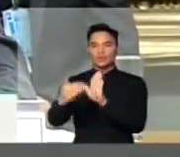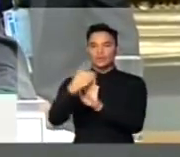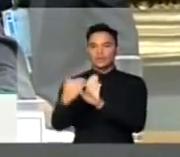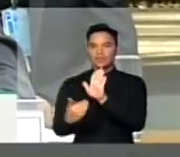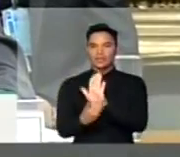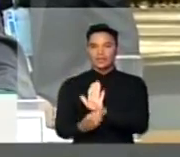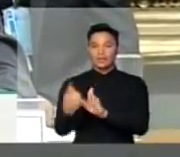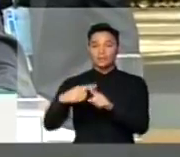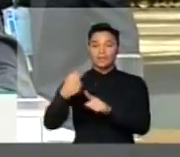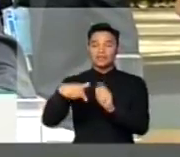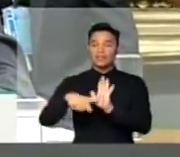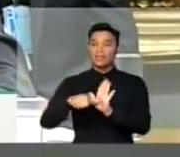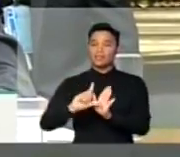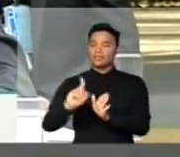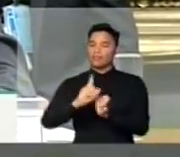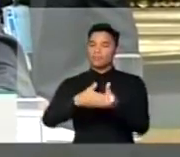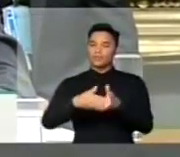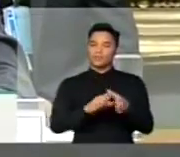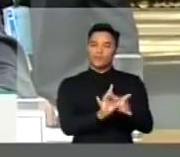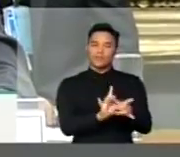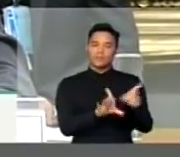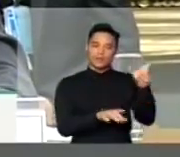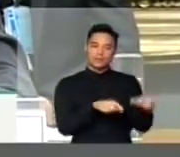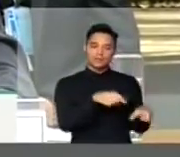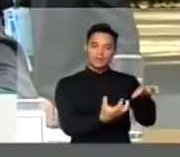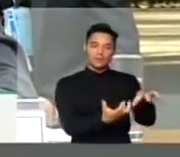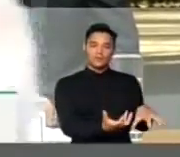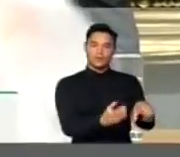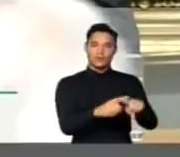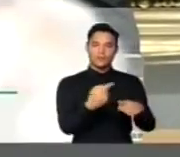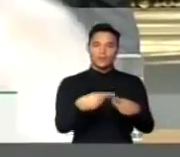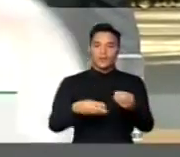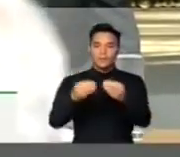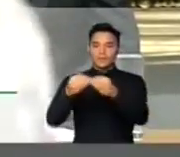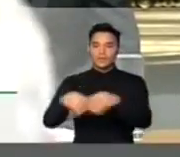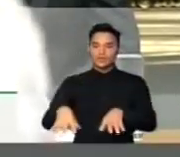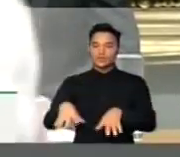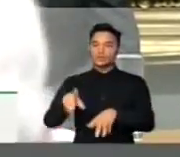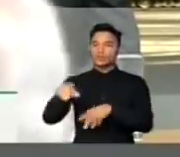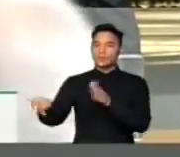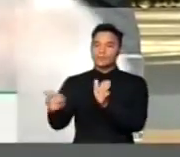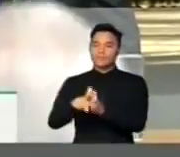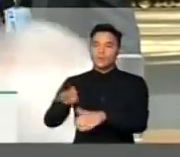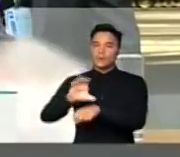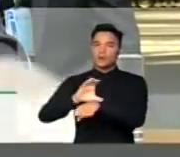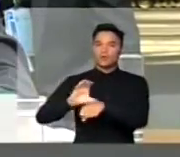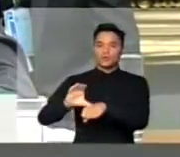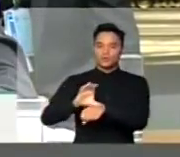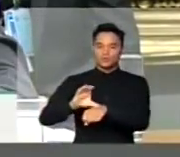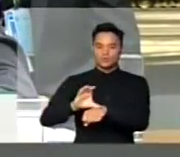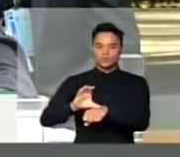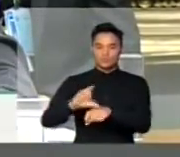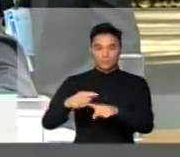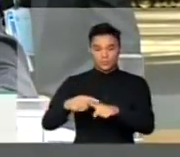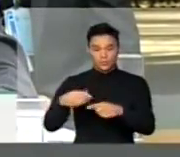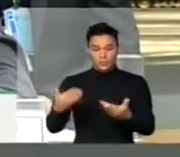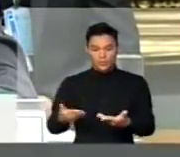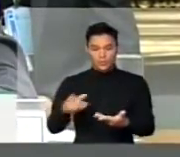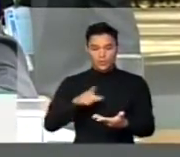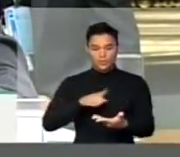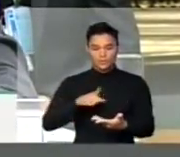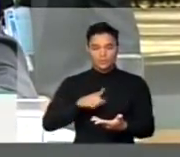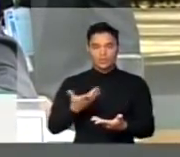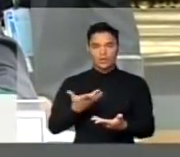sem autorização do legislativo, lesando o controle político constitucional. E quando já